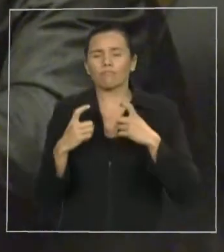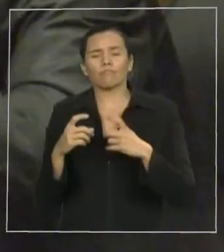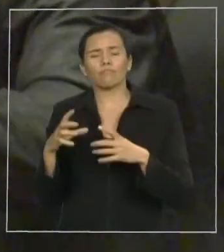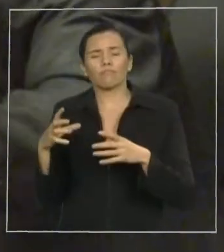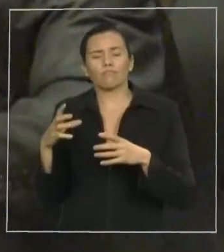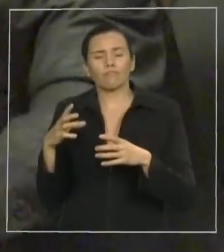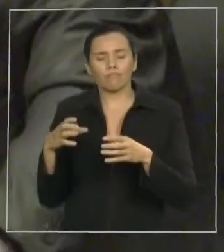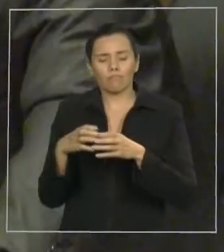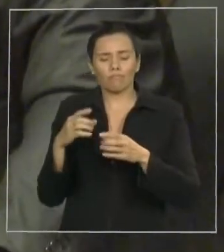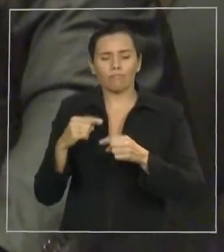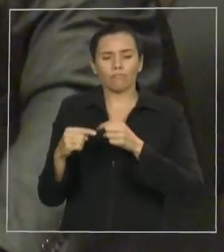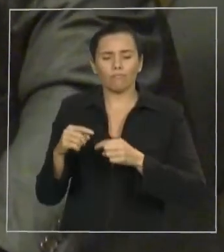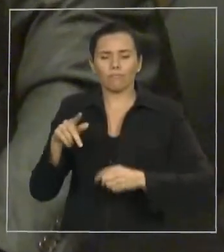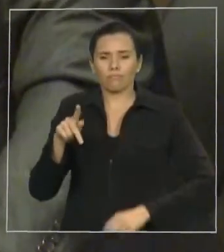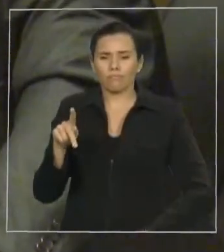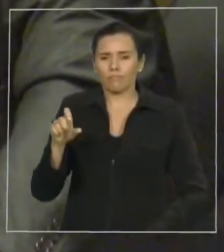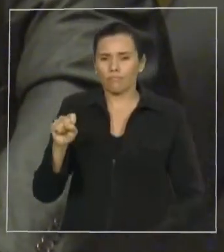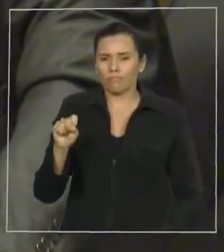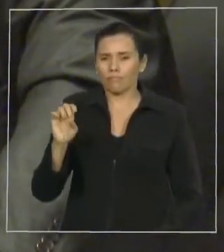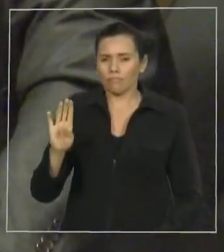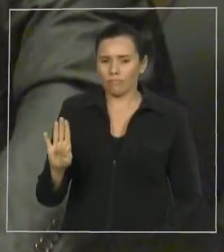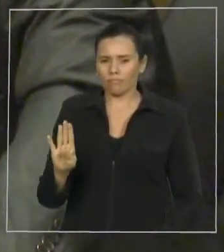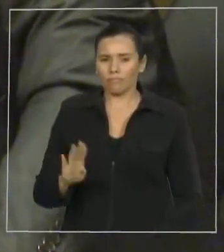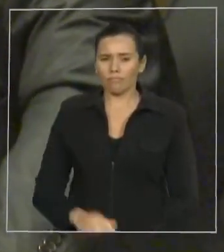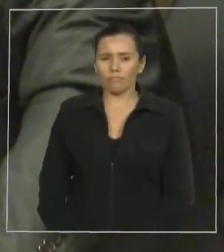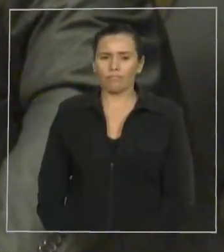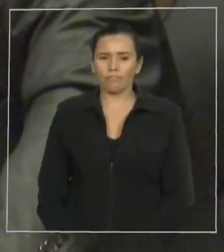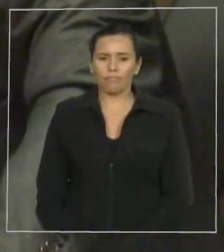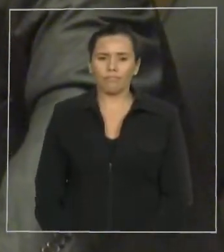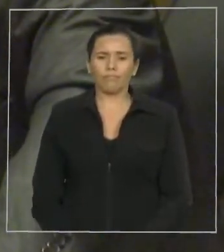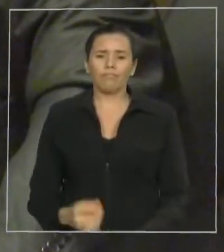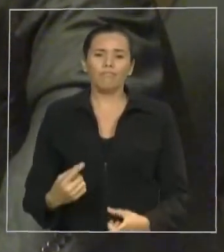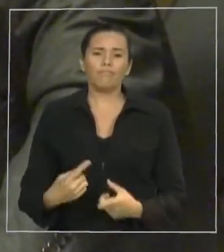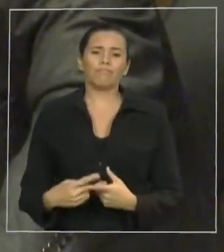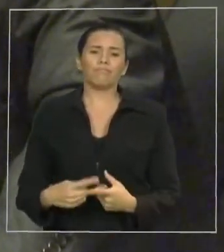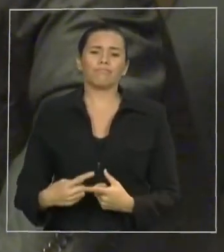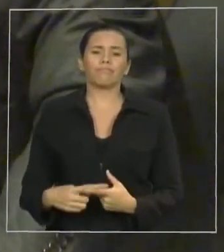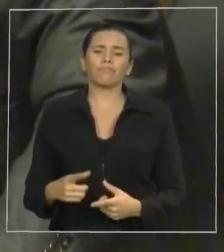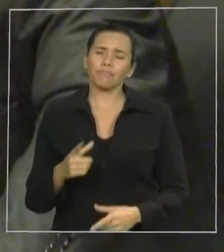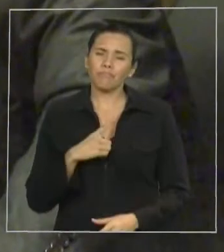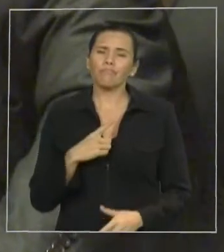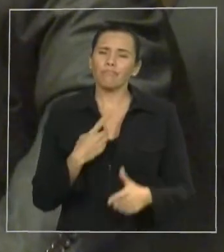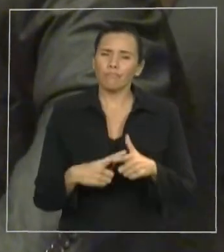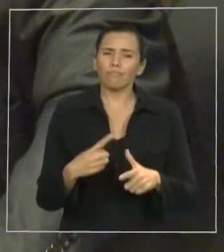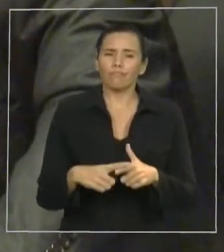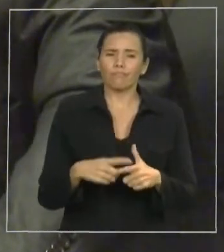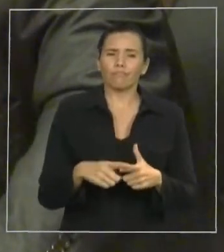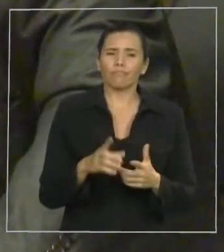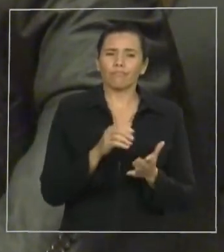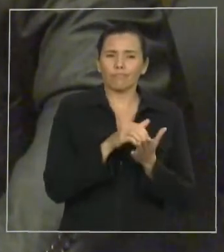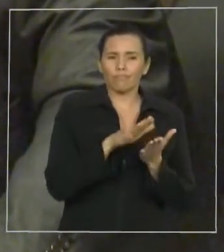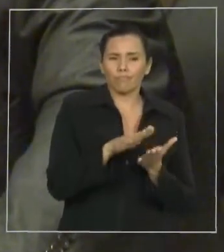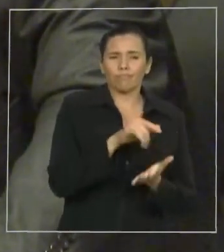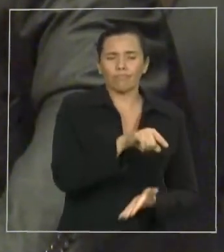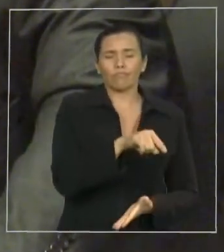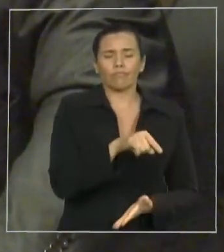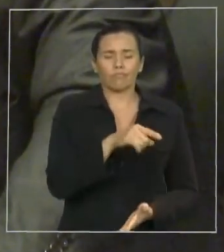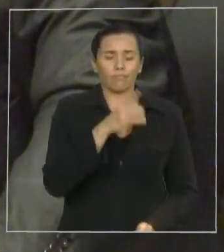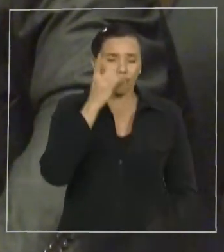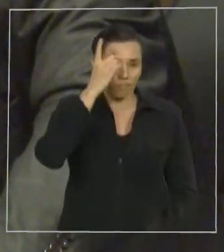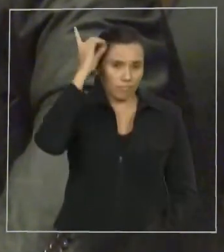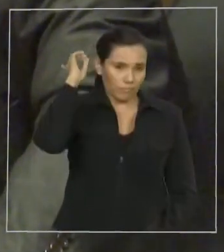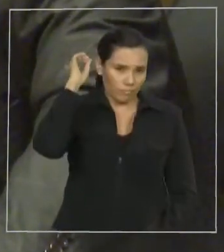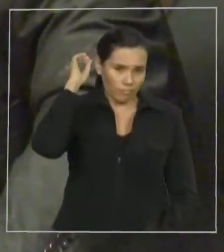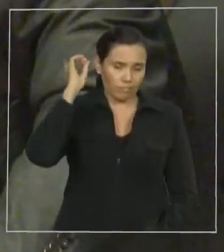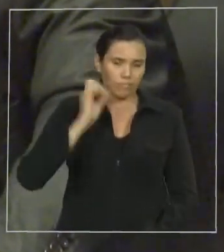relação até à questão do processo de impeachment da presidente Dilma, mas depois disso, depois que avançou a situação do